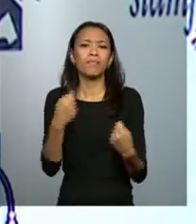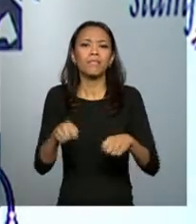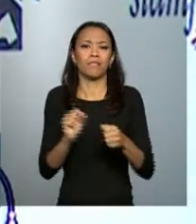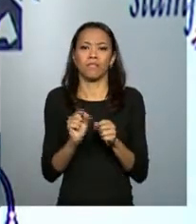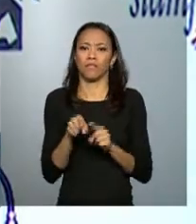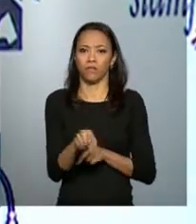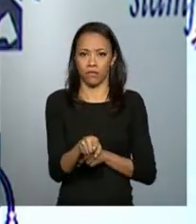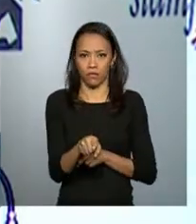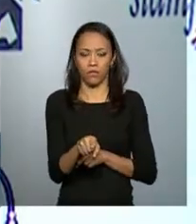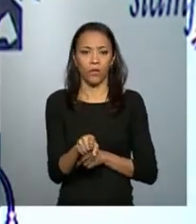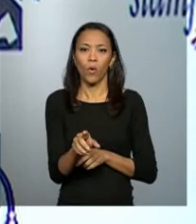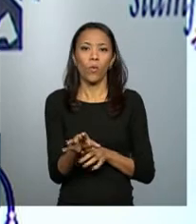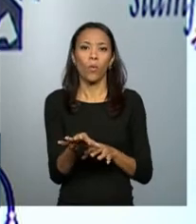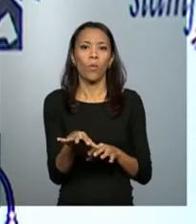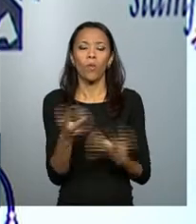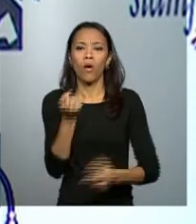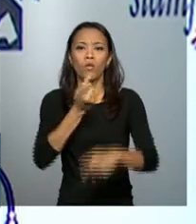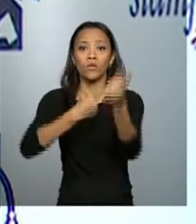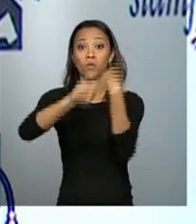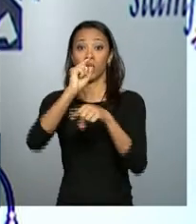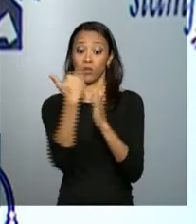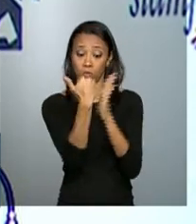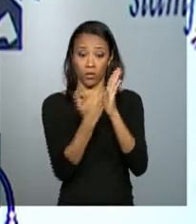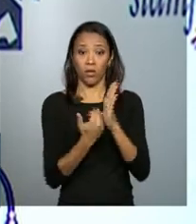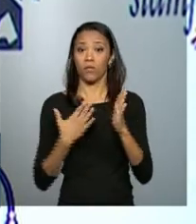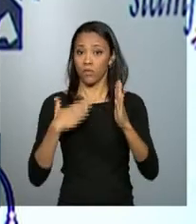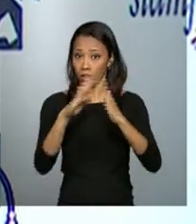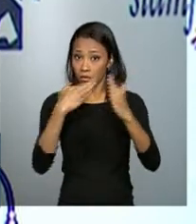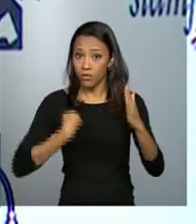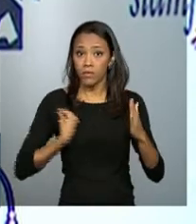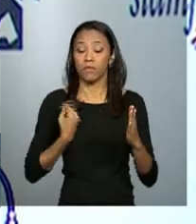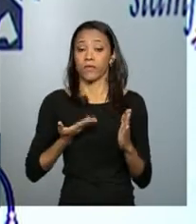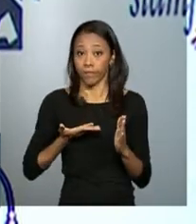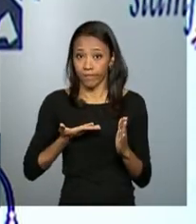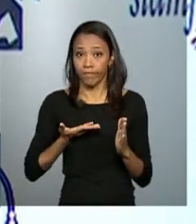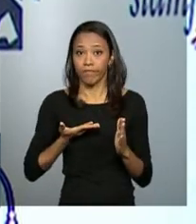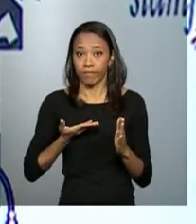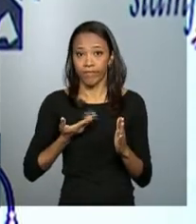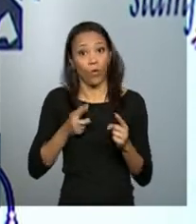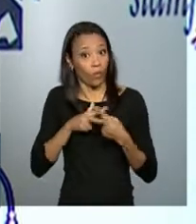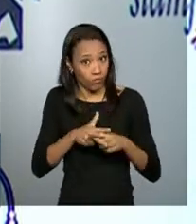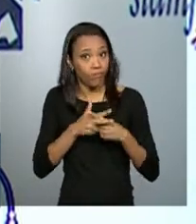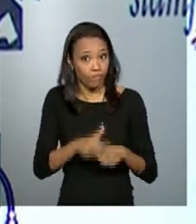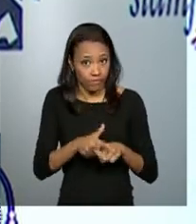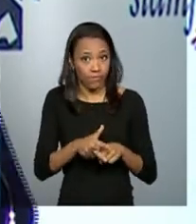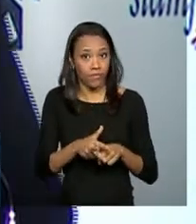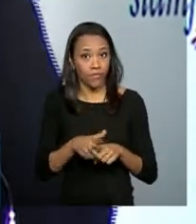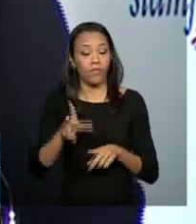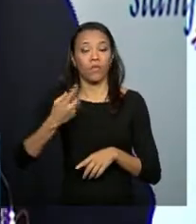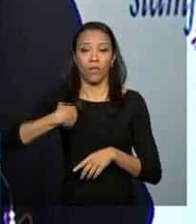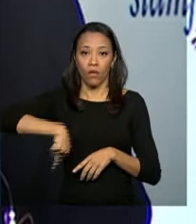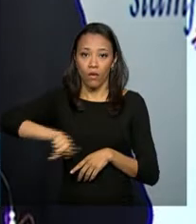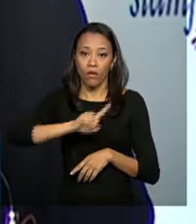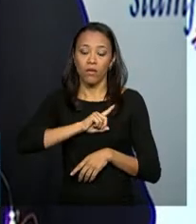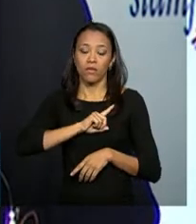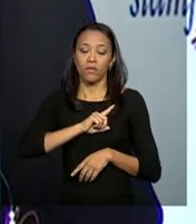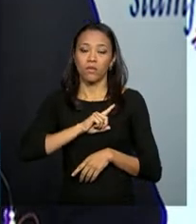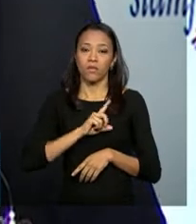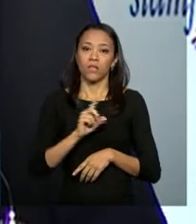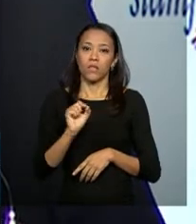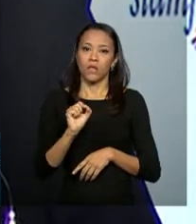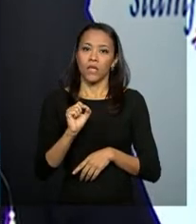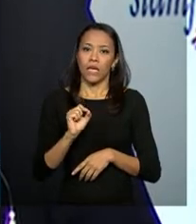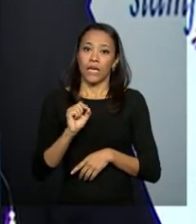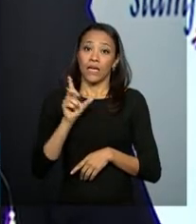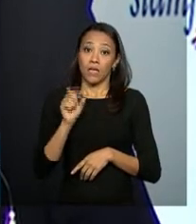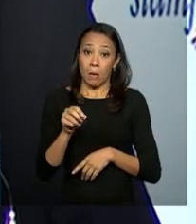correção? Qual é o sucesso do programa Minha Casa Minha Vida? Correções. Nós saímos de